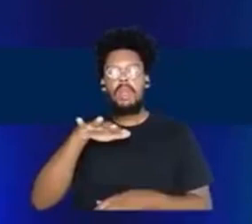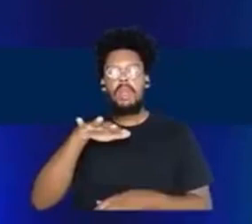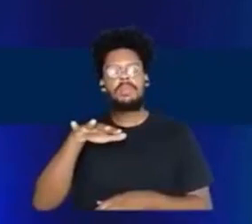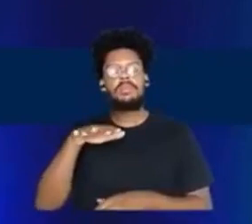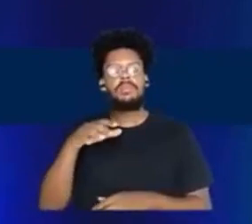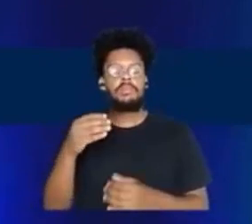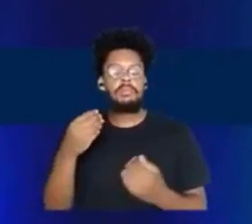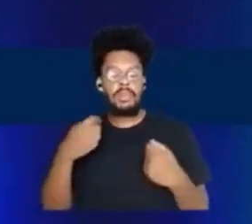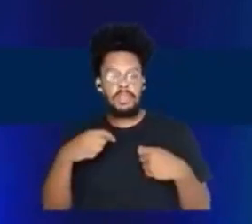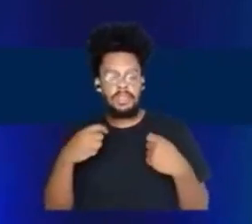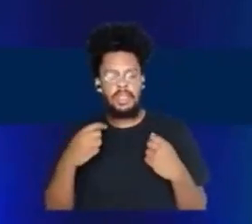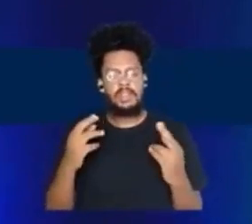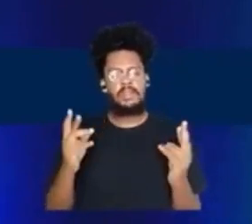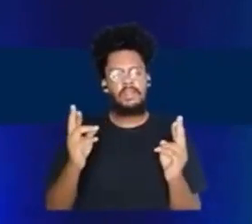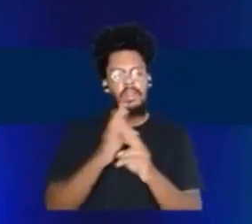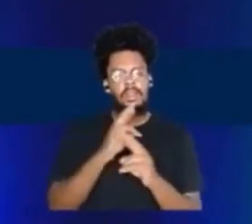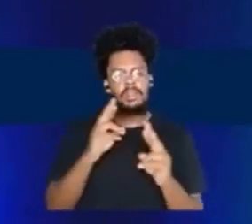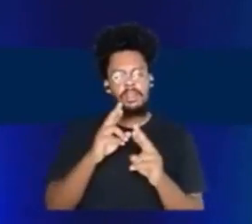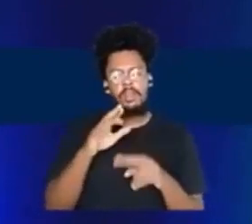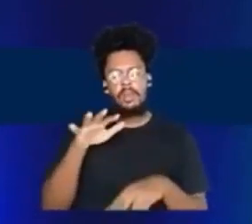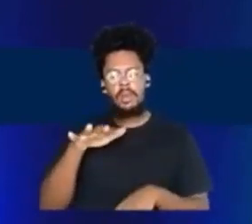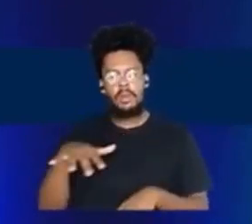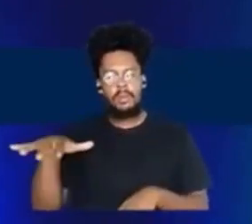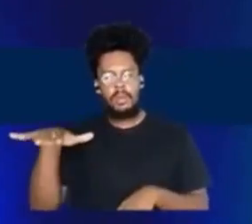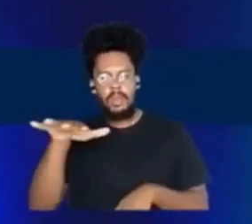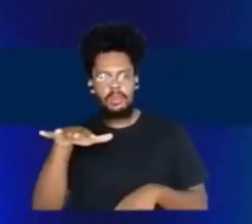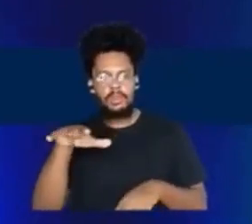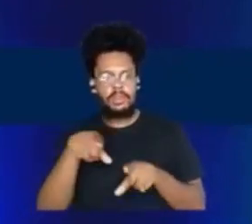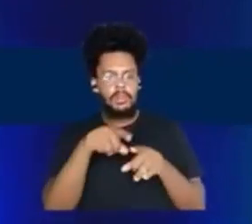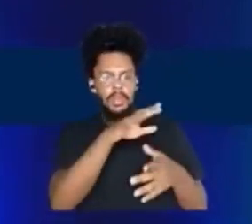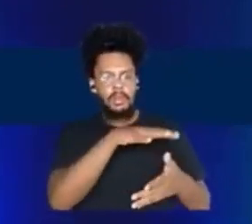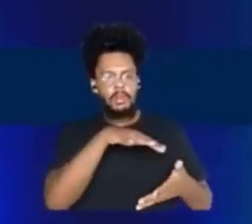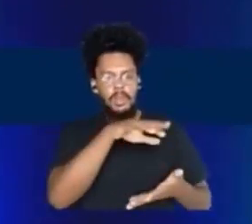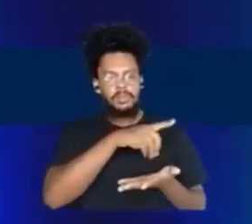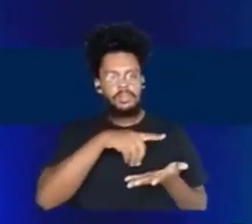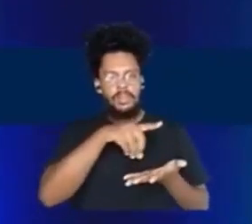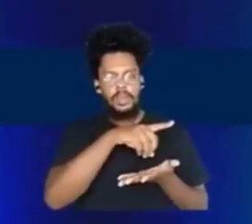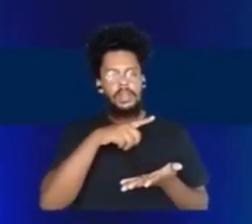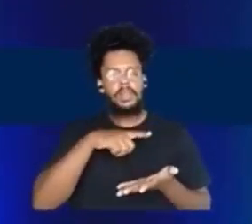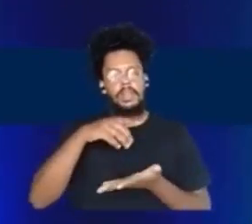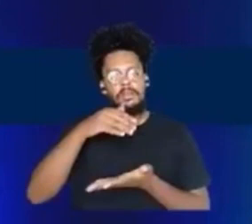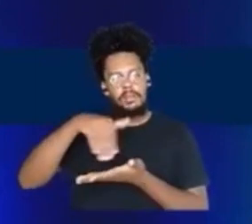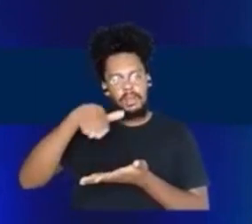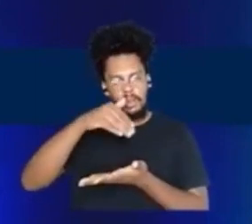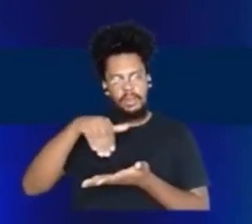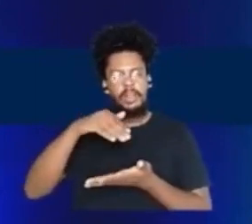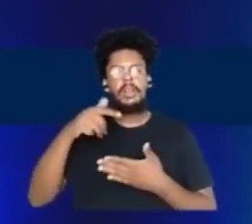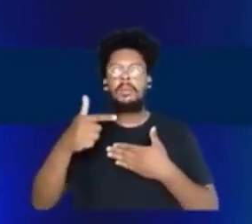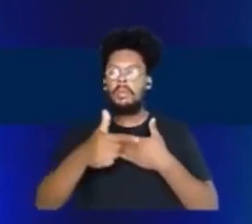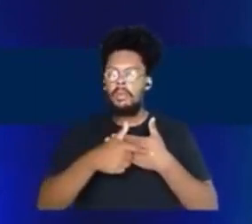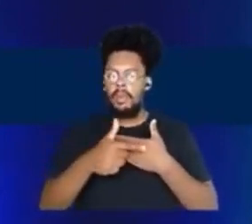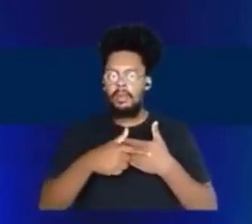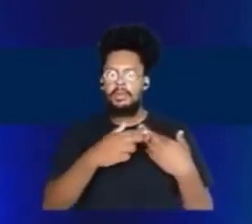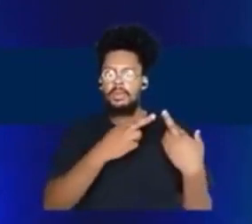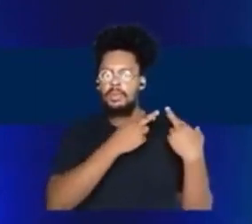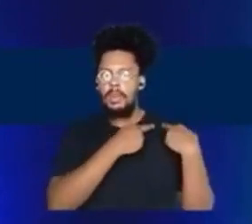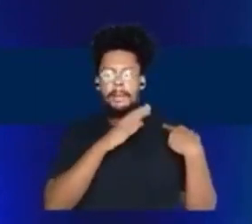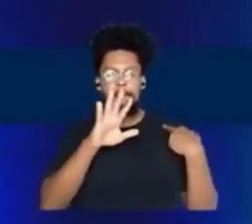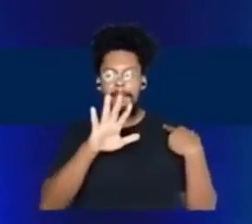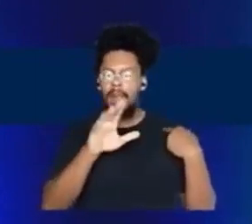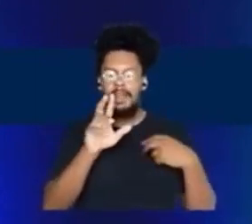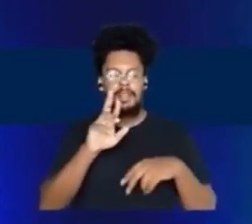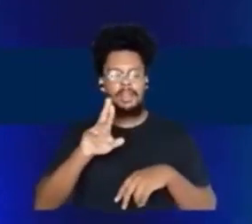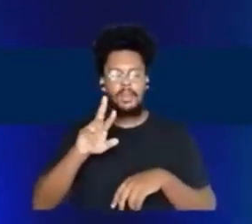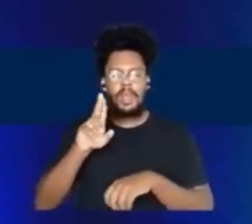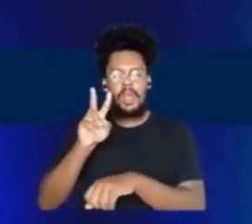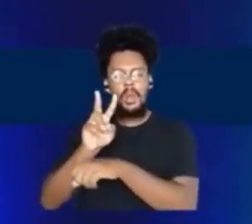o ambiente digital. Então, ela está ali na SECOM com este papel, ela não cuida de todas as políticas digitais do governo, ela se